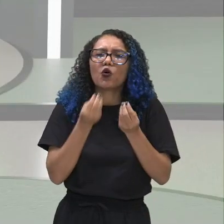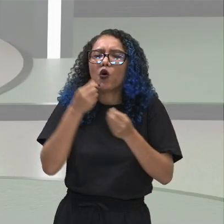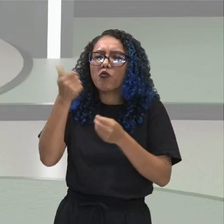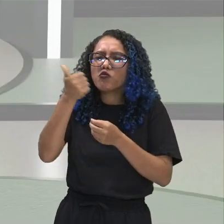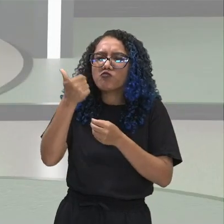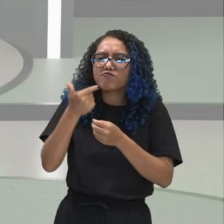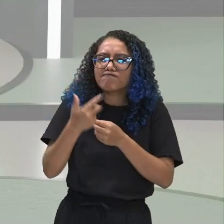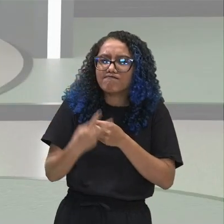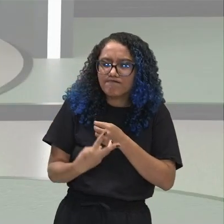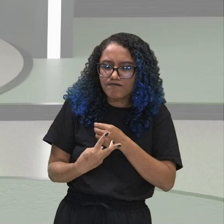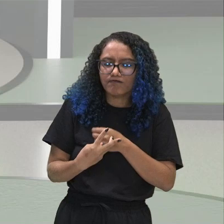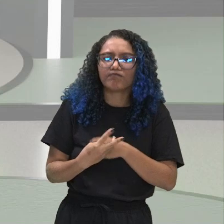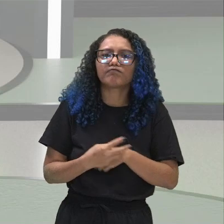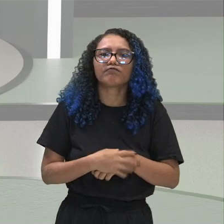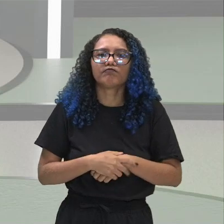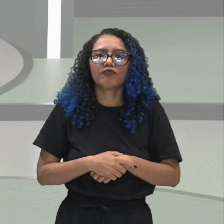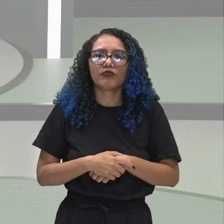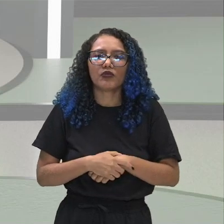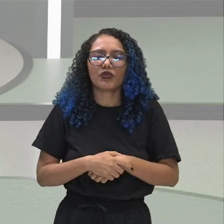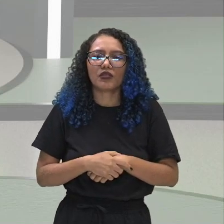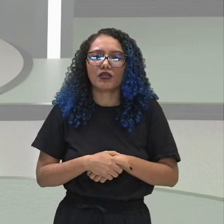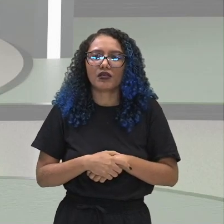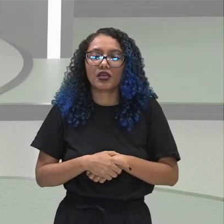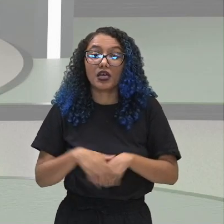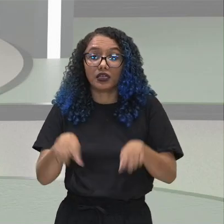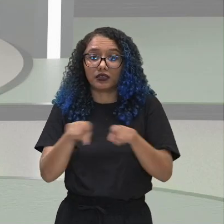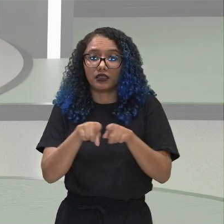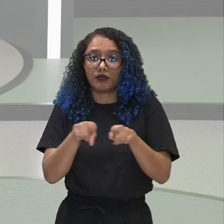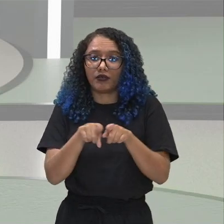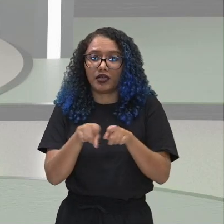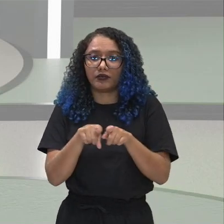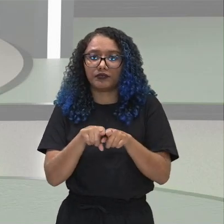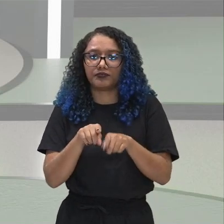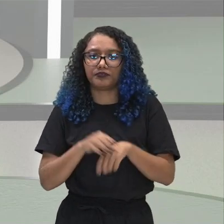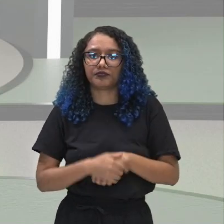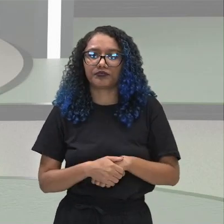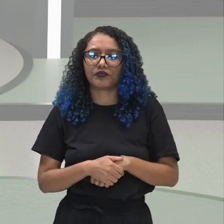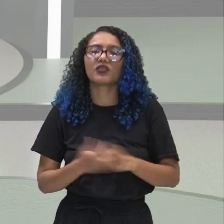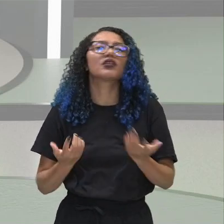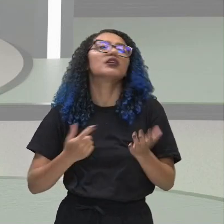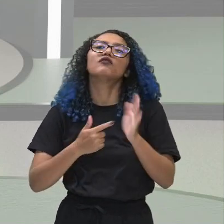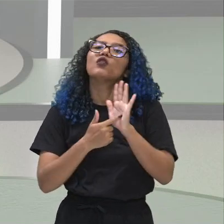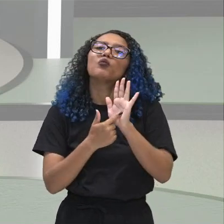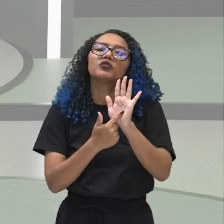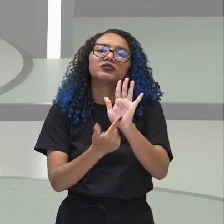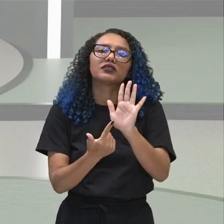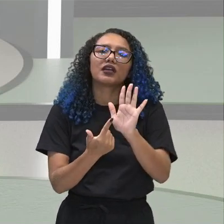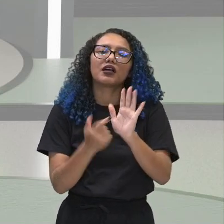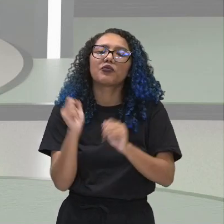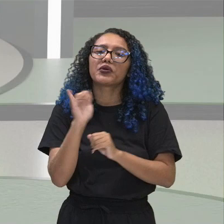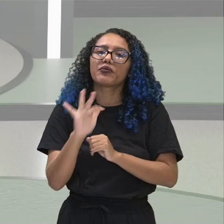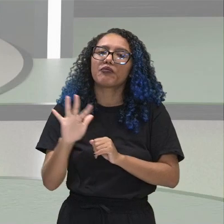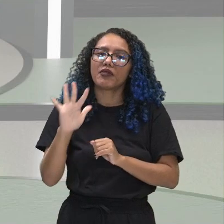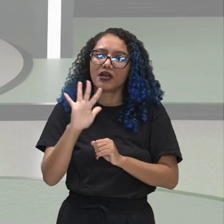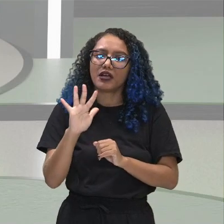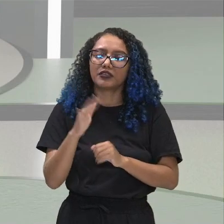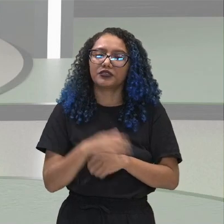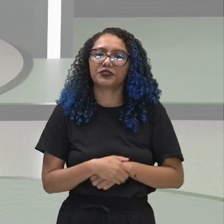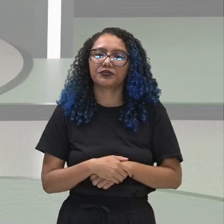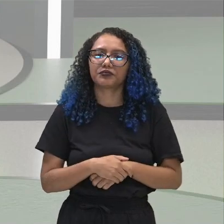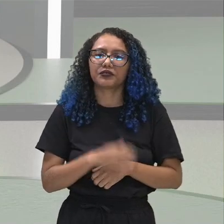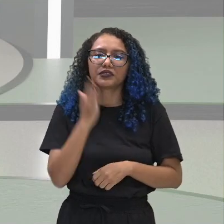decodificar. E, em parte, nós faremos assim, um esquema didático para mostrar para vocês o que é esse desvendar do